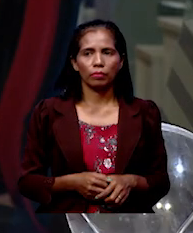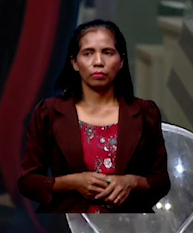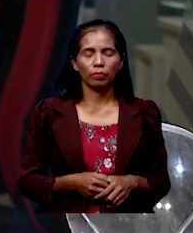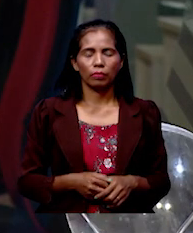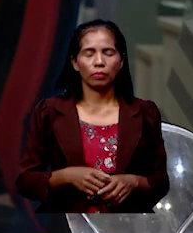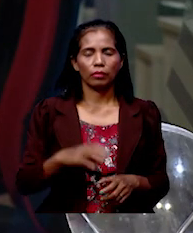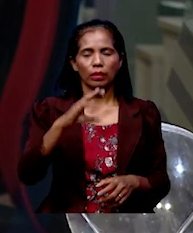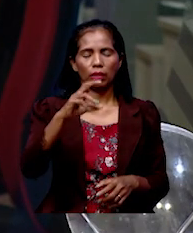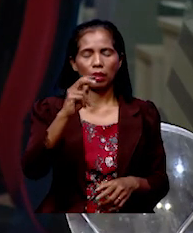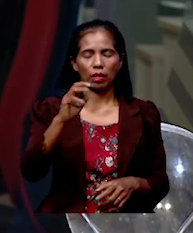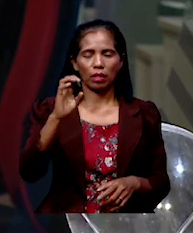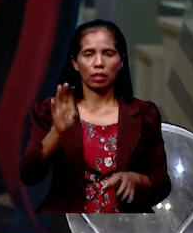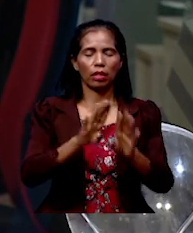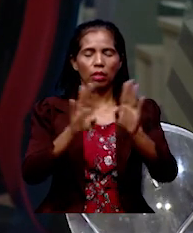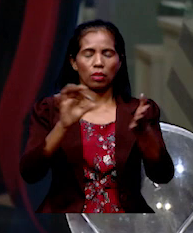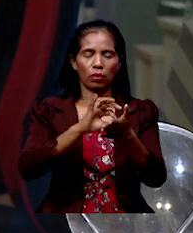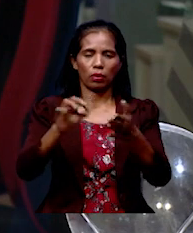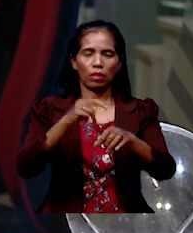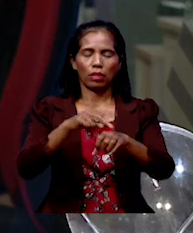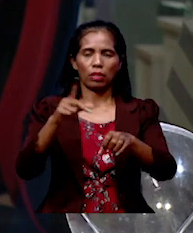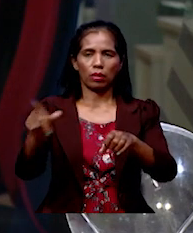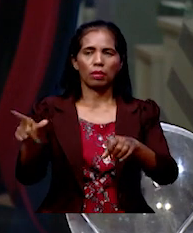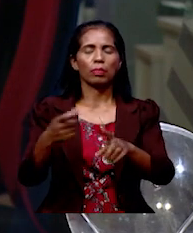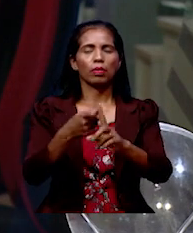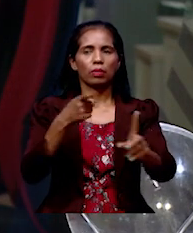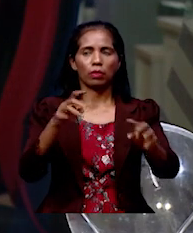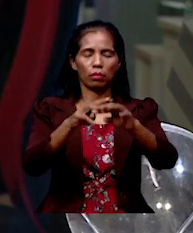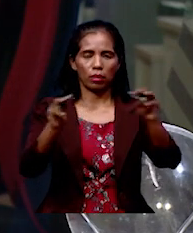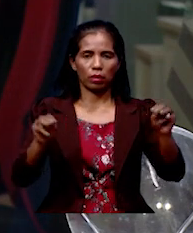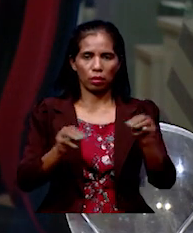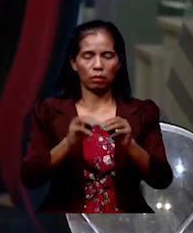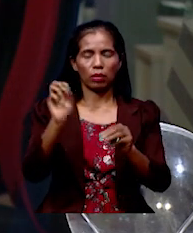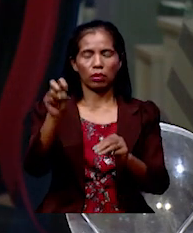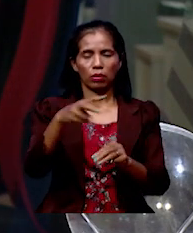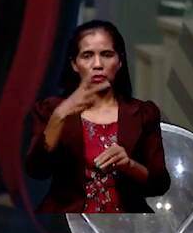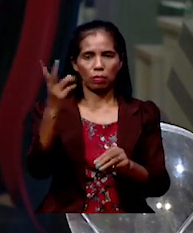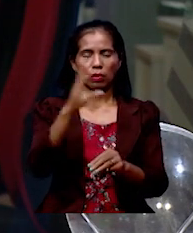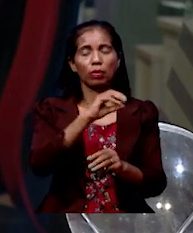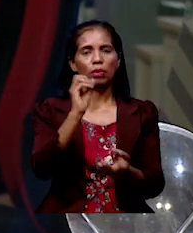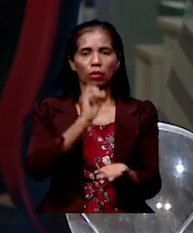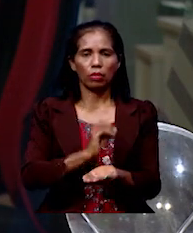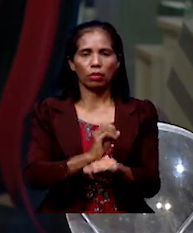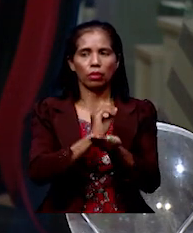Senelo ke apuramentu nasional ba akta husi munisipiu sanuresing rua horewa.